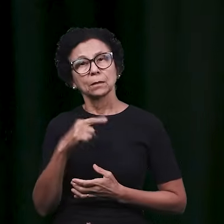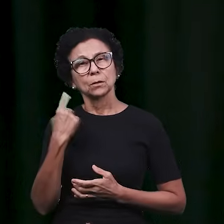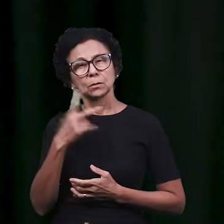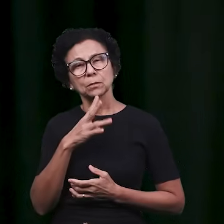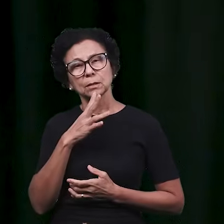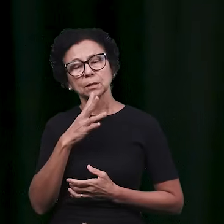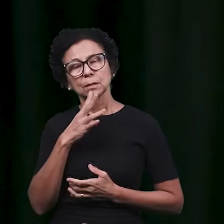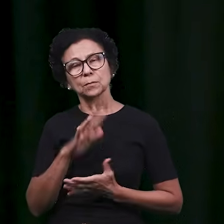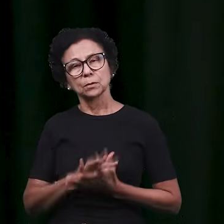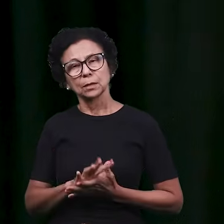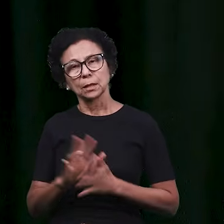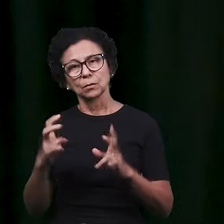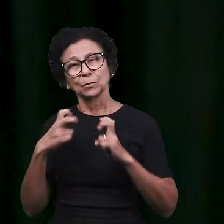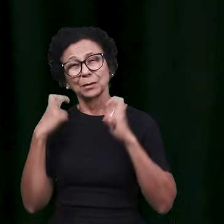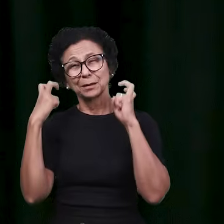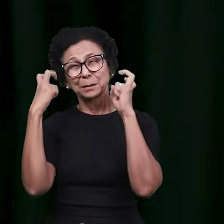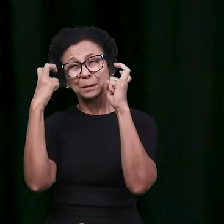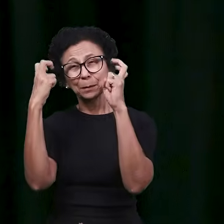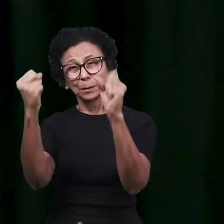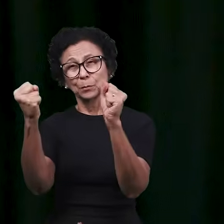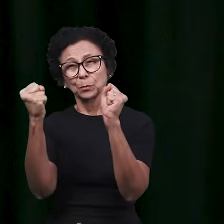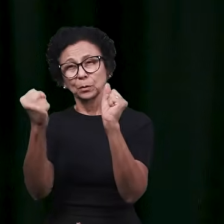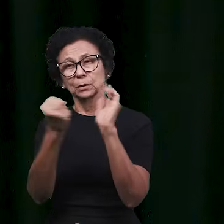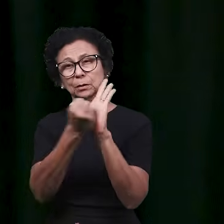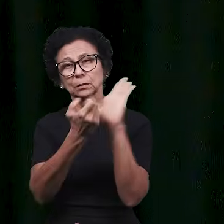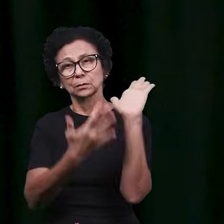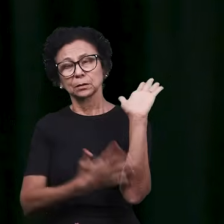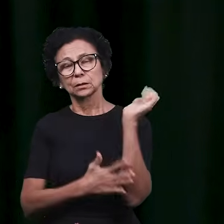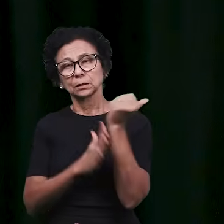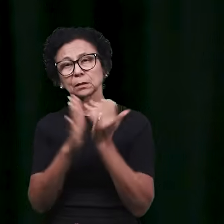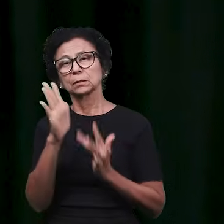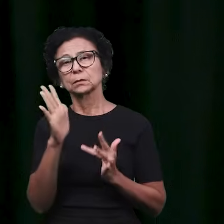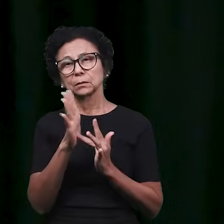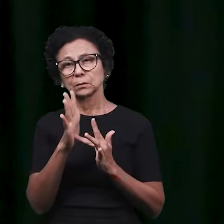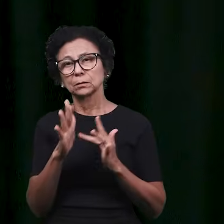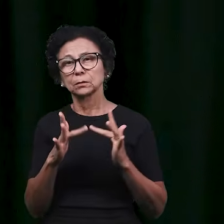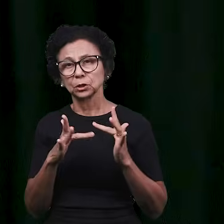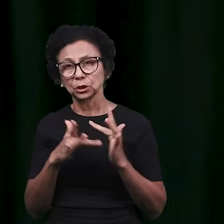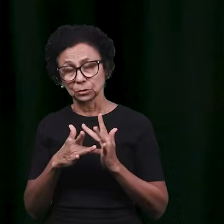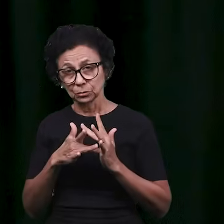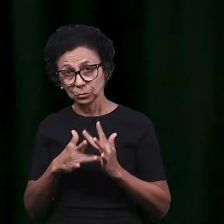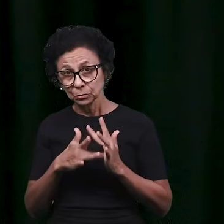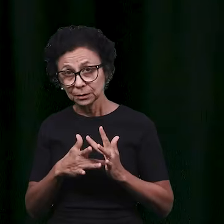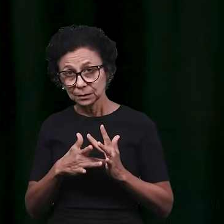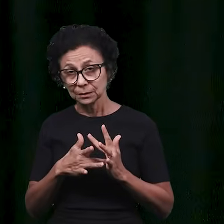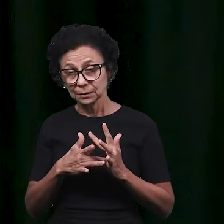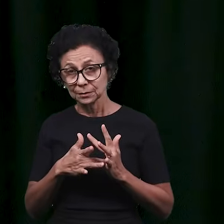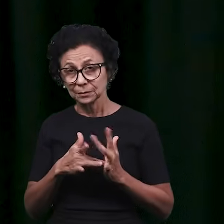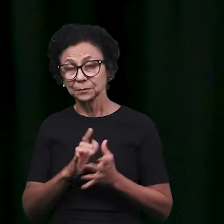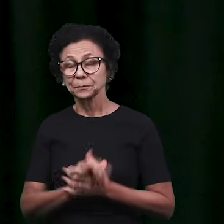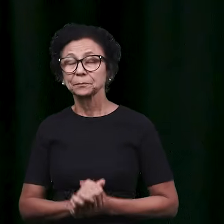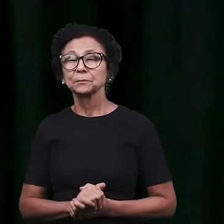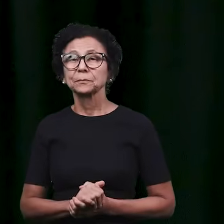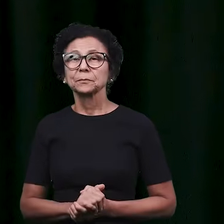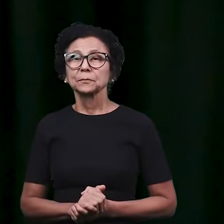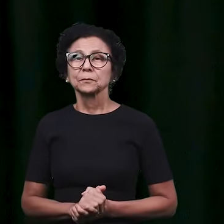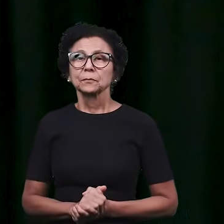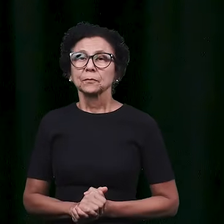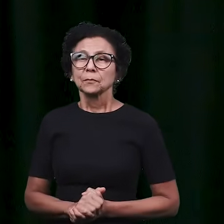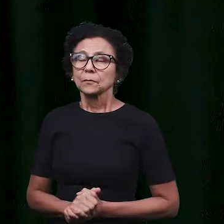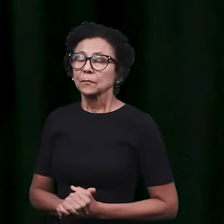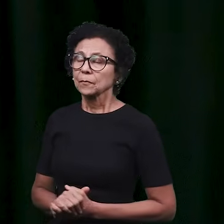sangue. Quando você clama pelo sangue de Jesus, a Bíblia diz assim: a vida está no sangue.